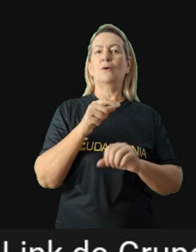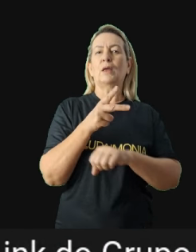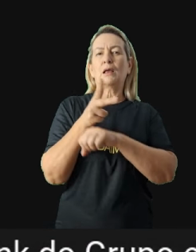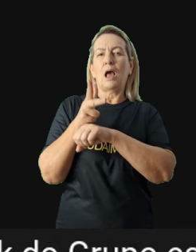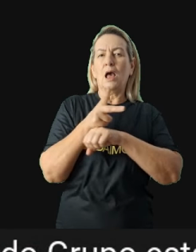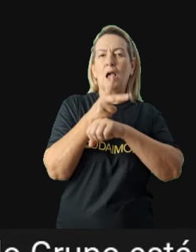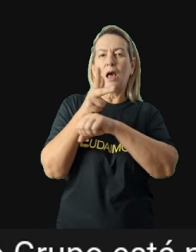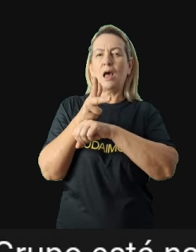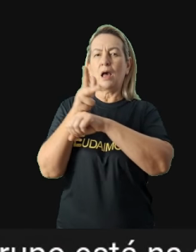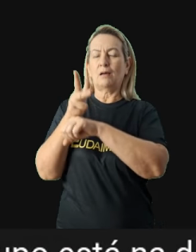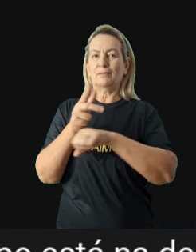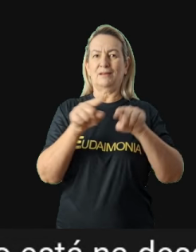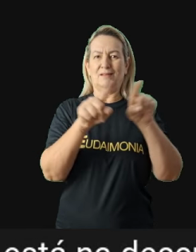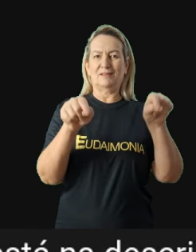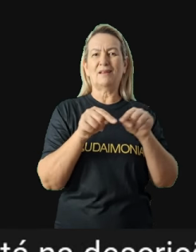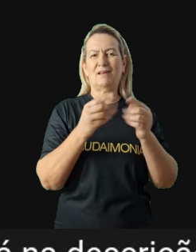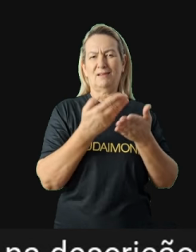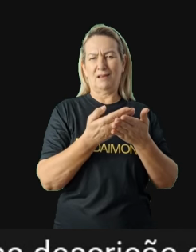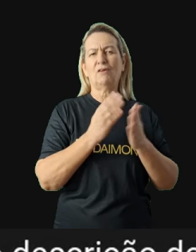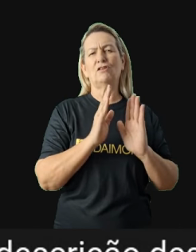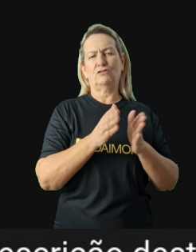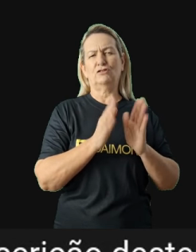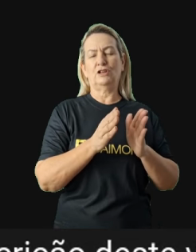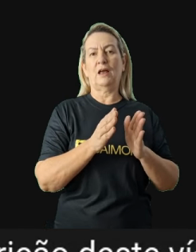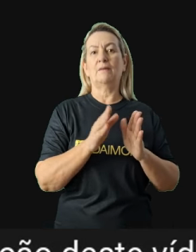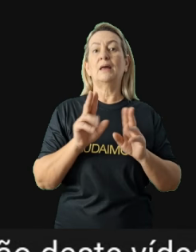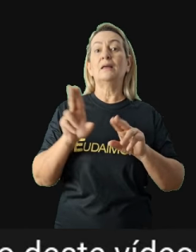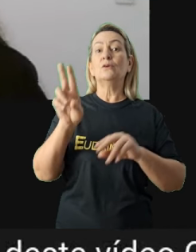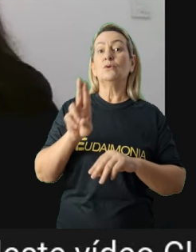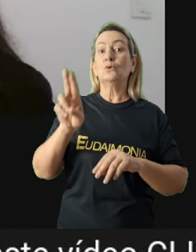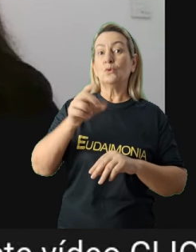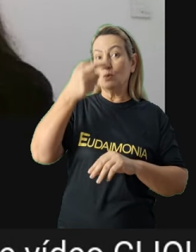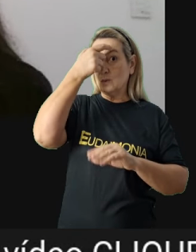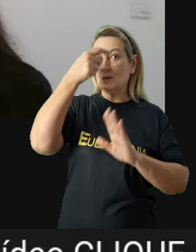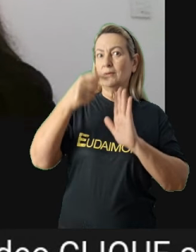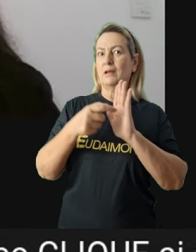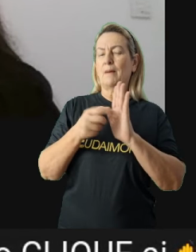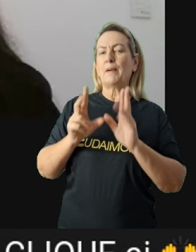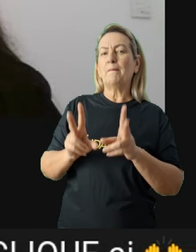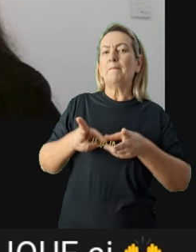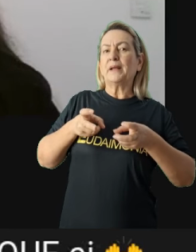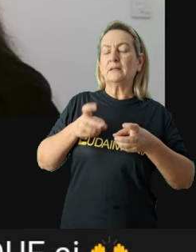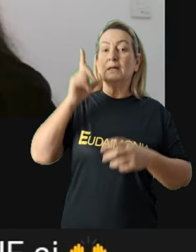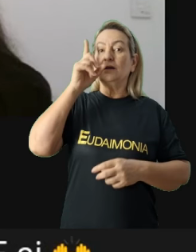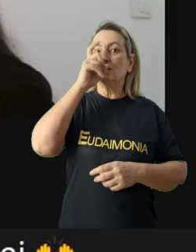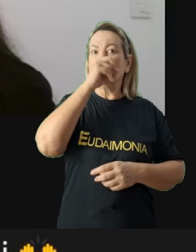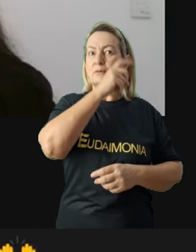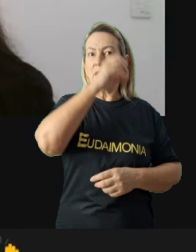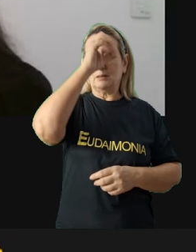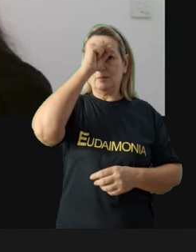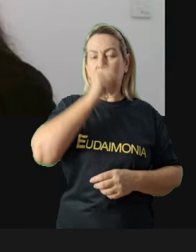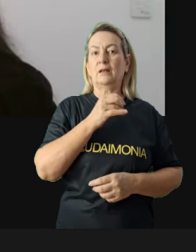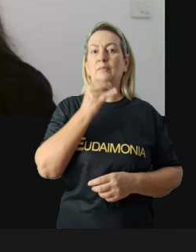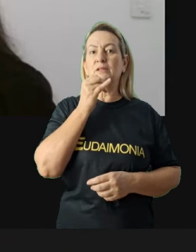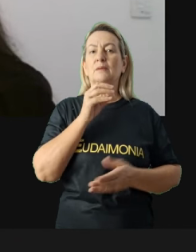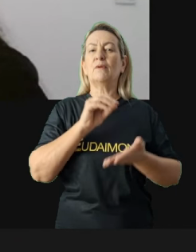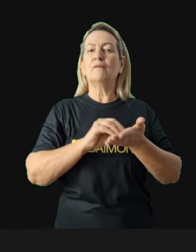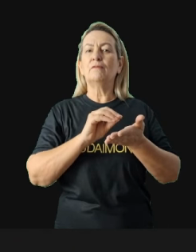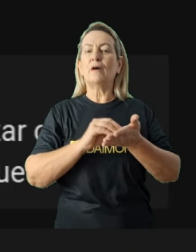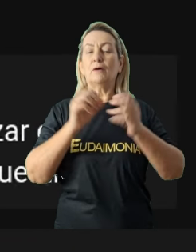usa a IA com as câmeras na sala de aula, que hoje estão mais comuns, né? Você usa a IA para perceber dificuldades